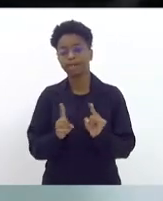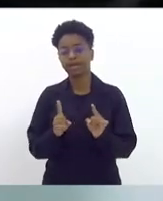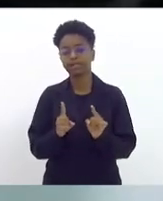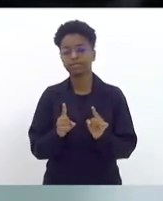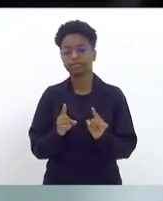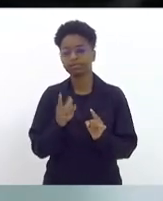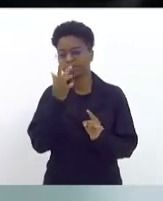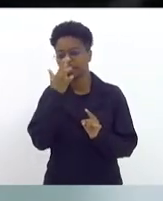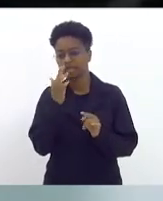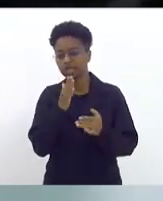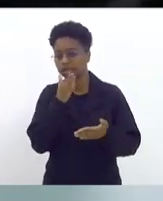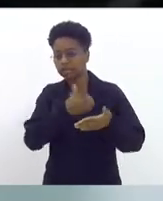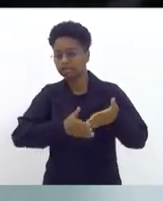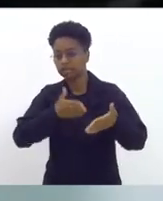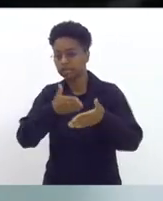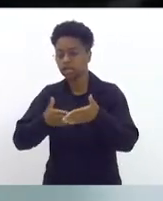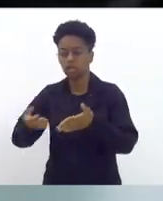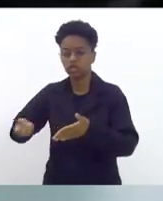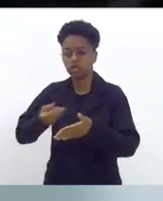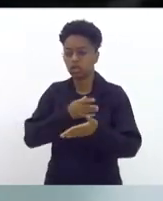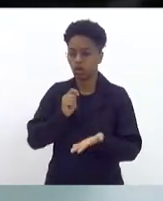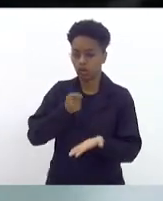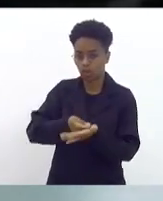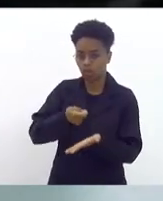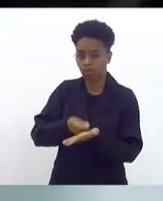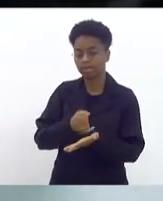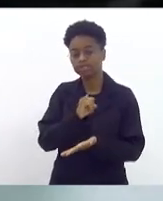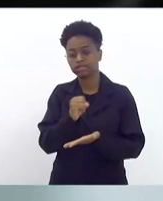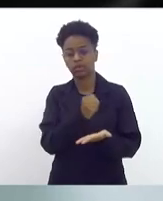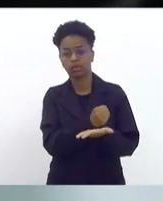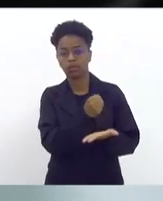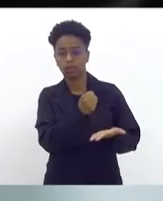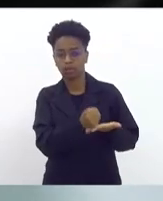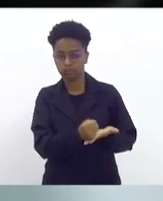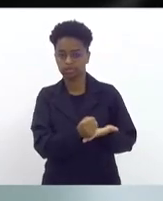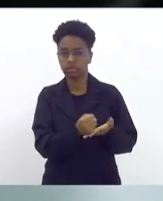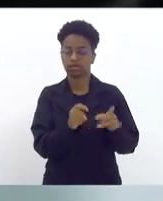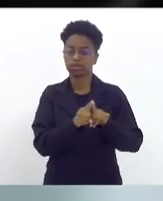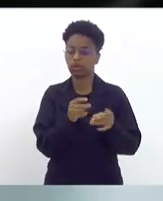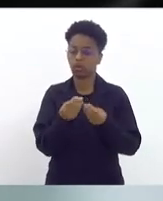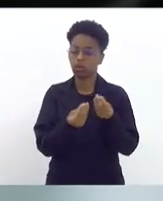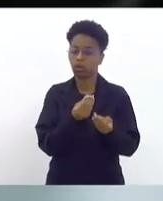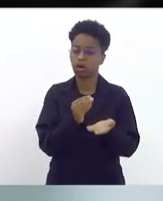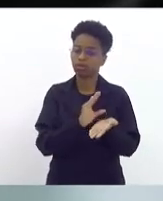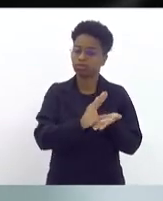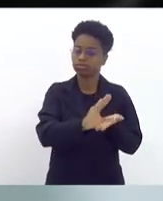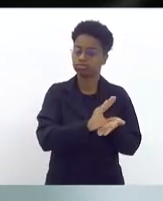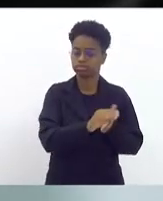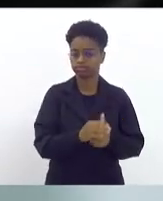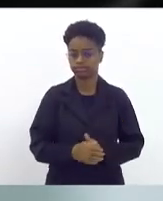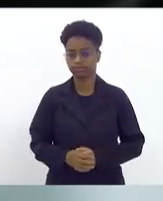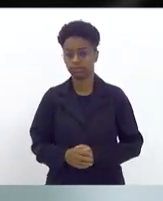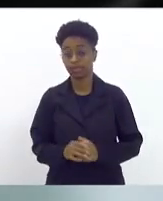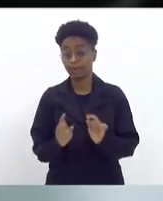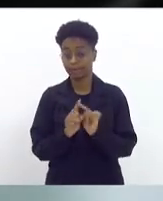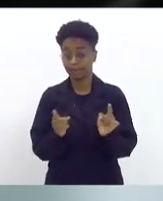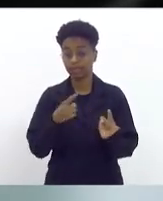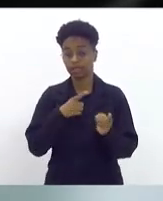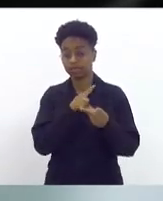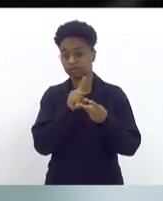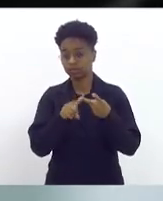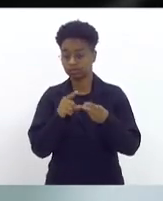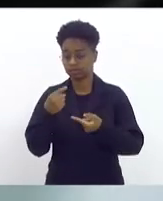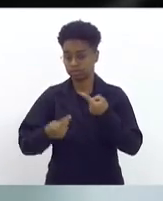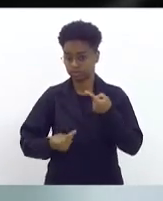limitar novas obrigatoriedades para concessões já em curso Isso é uma questão mas tem um outro